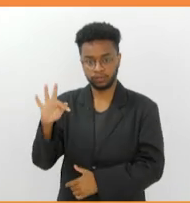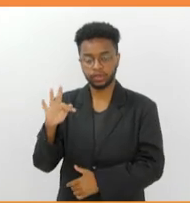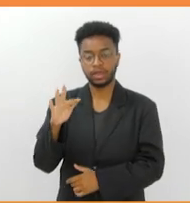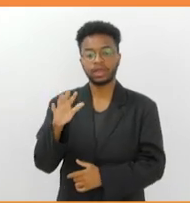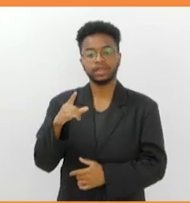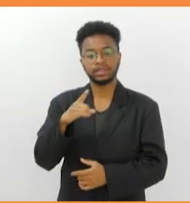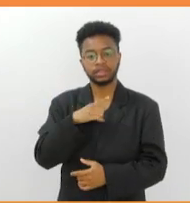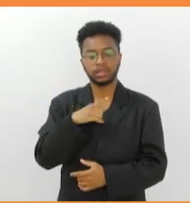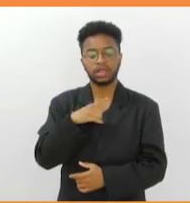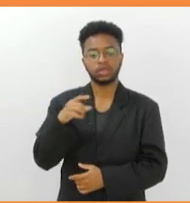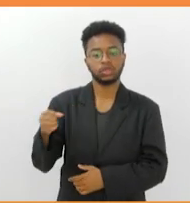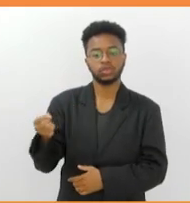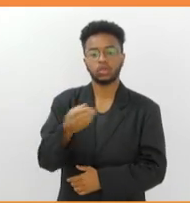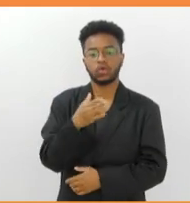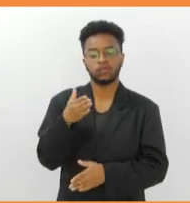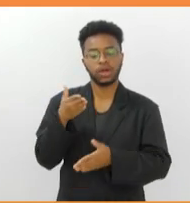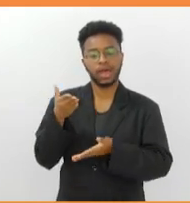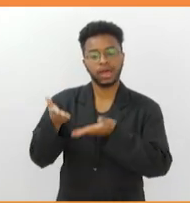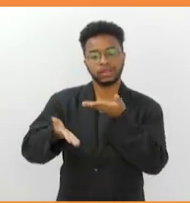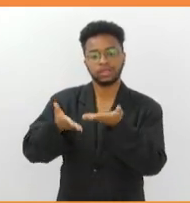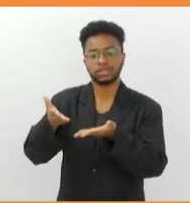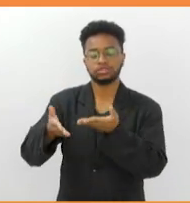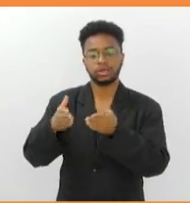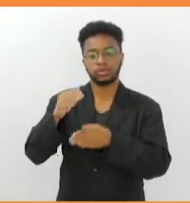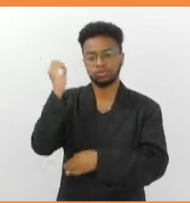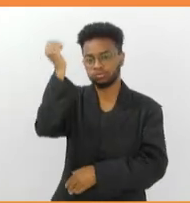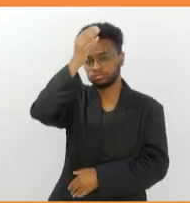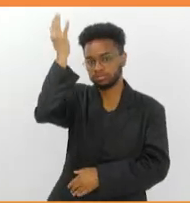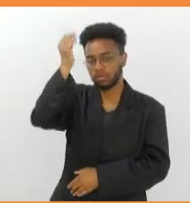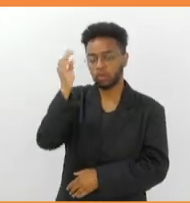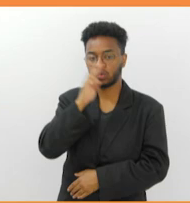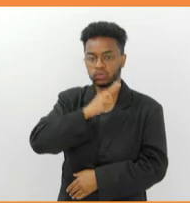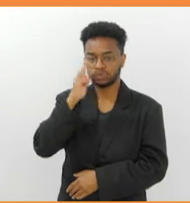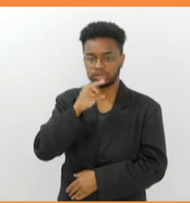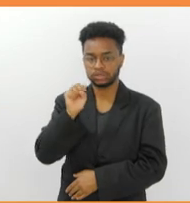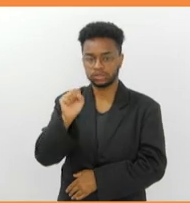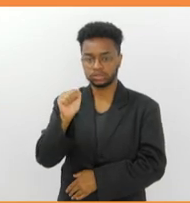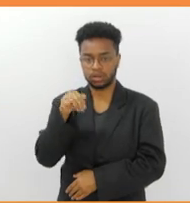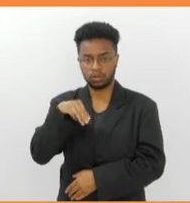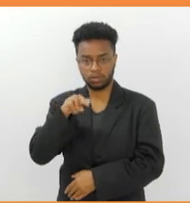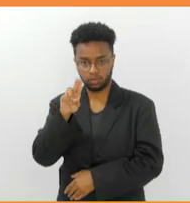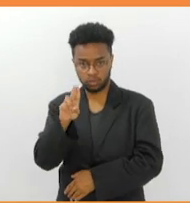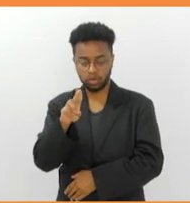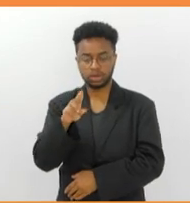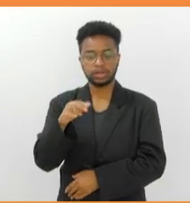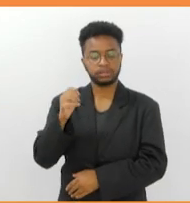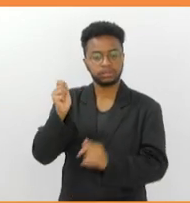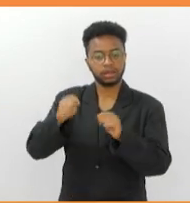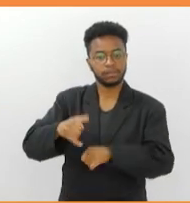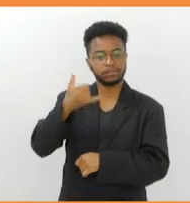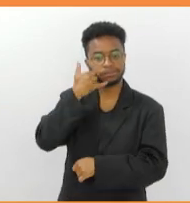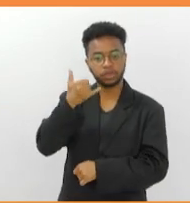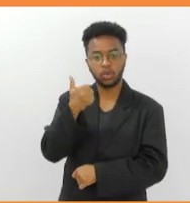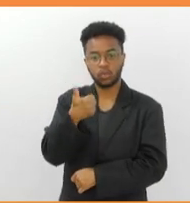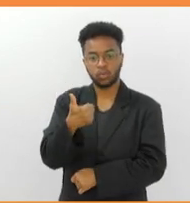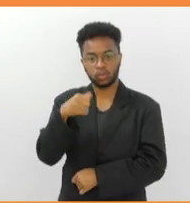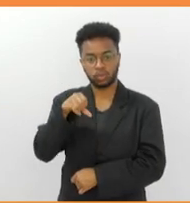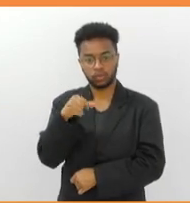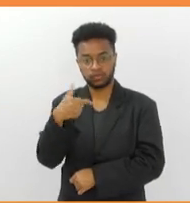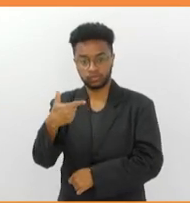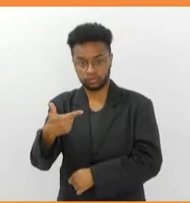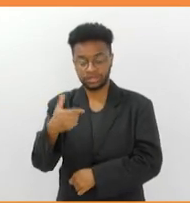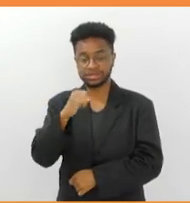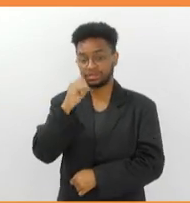passou a contar com serviço de atendimento móvel de urgência, o SAMU. Através do telefone 192, o morador